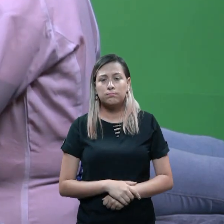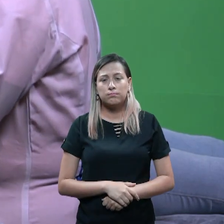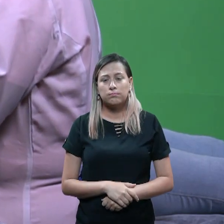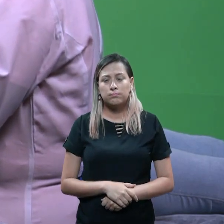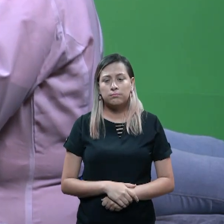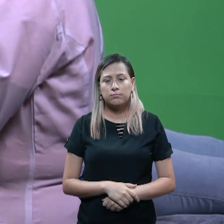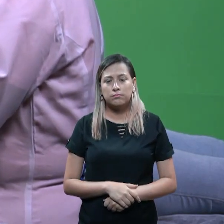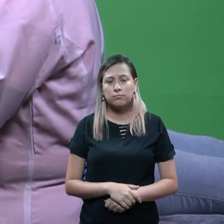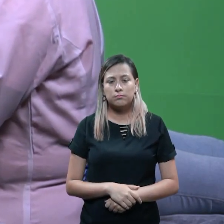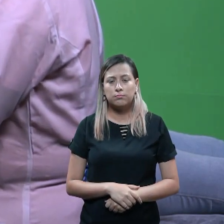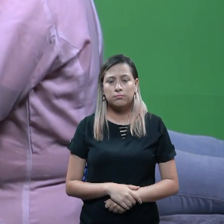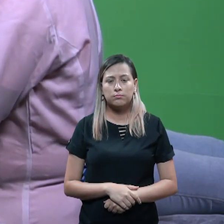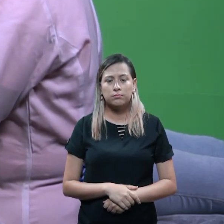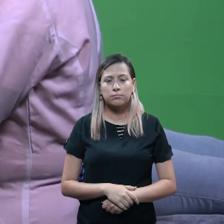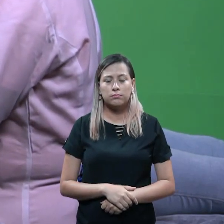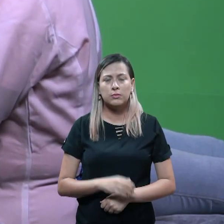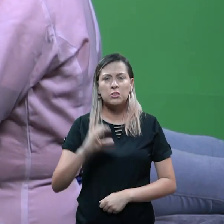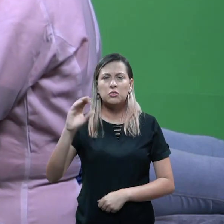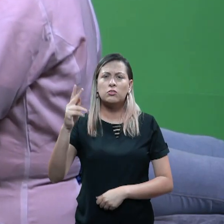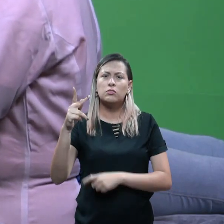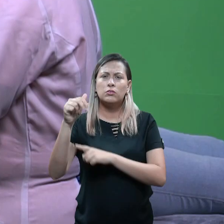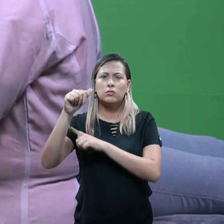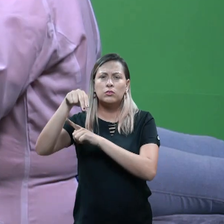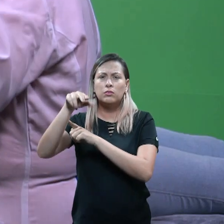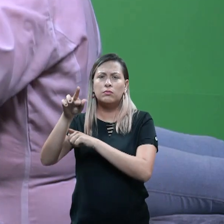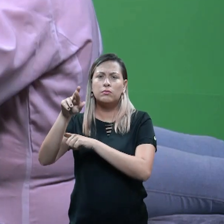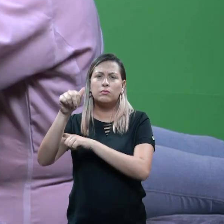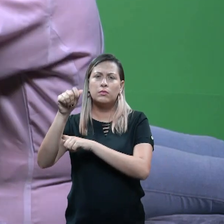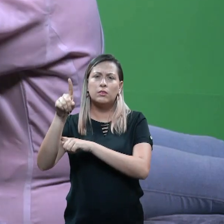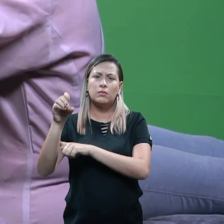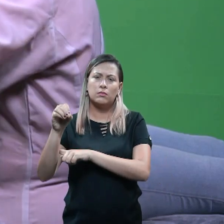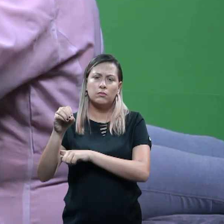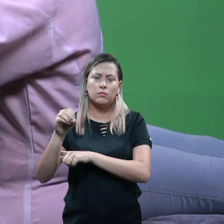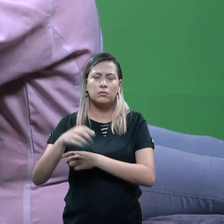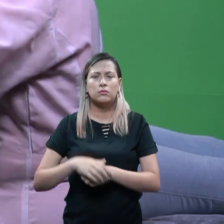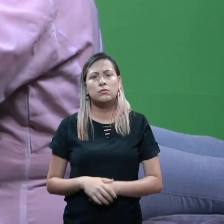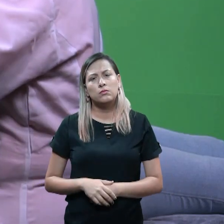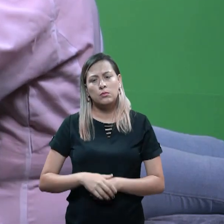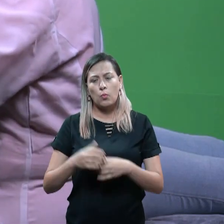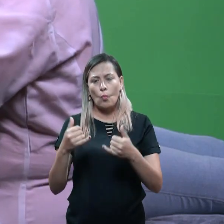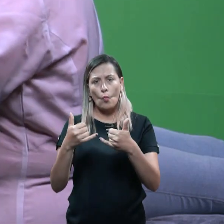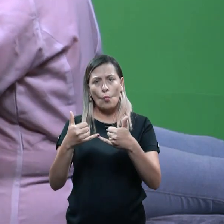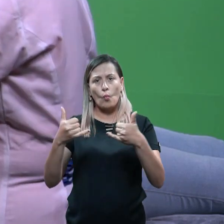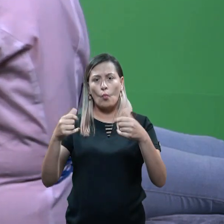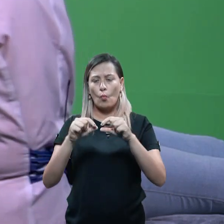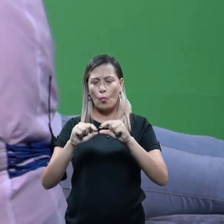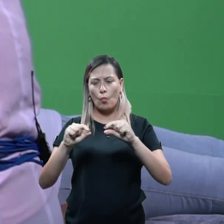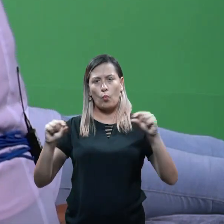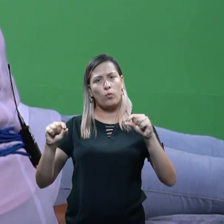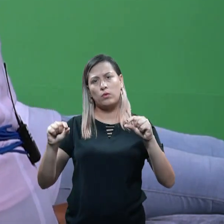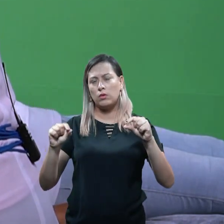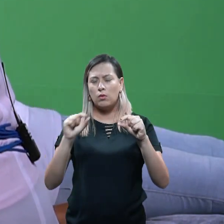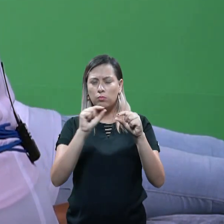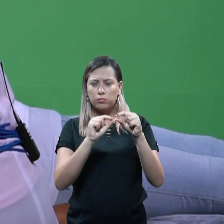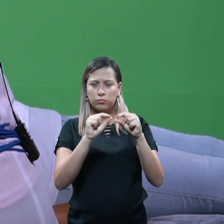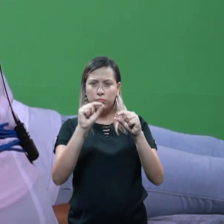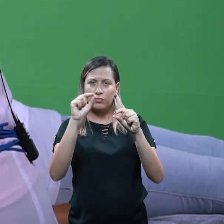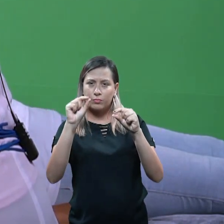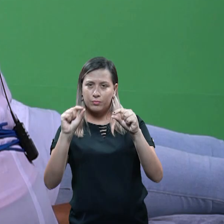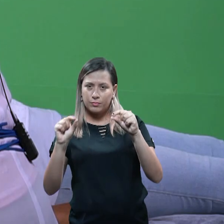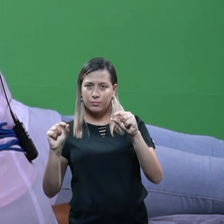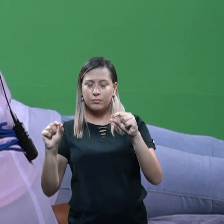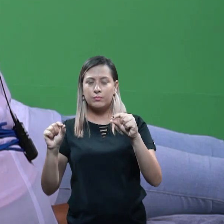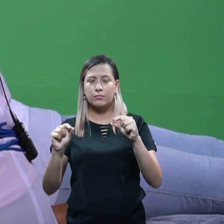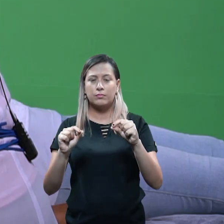meio chanfrado. O que quer dizer chanfrado? É para ela não ficar reta, certo? É para ela ficar caída